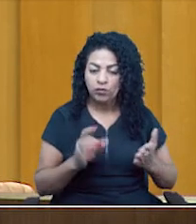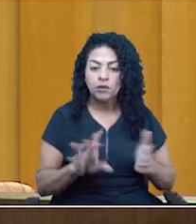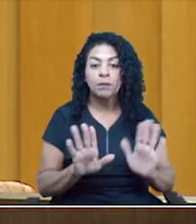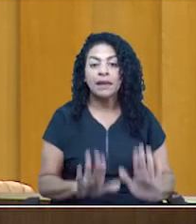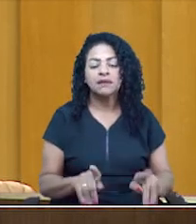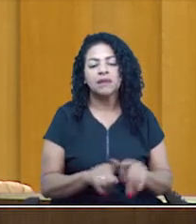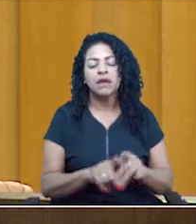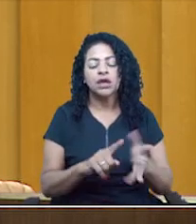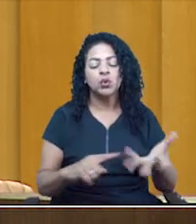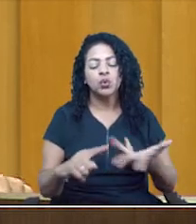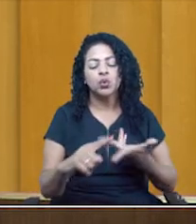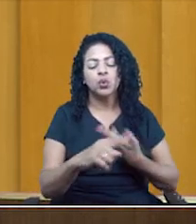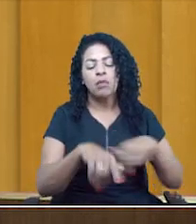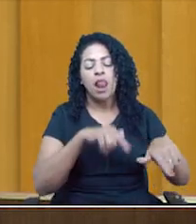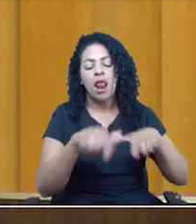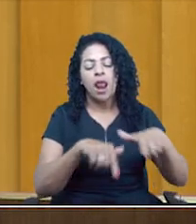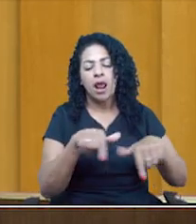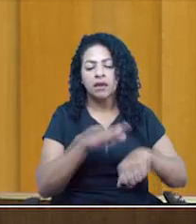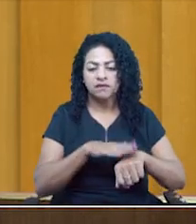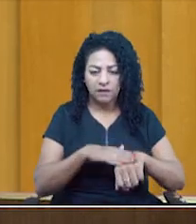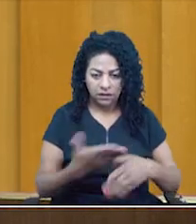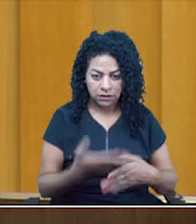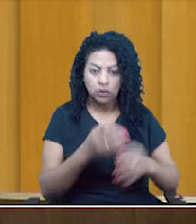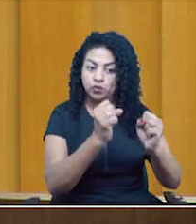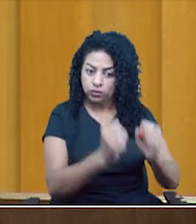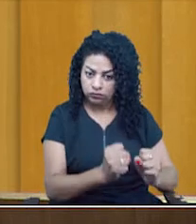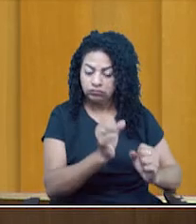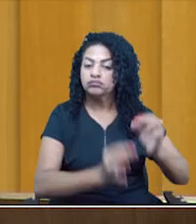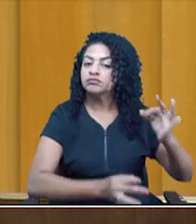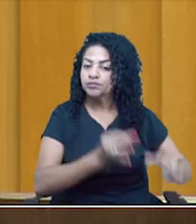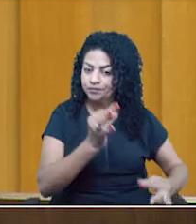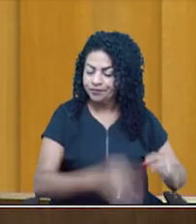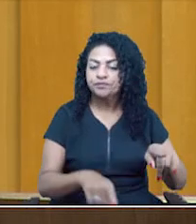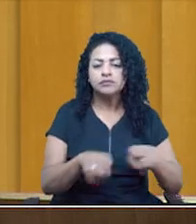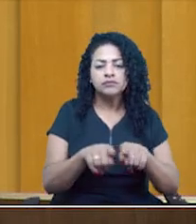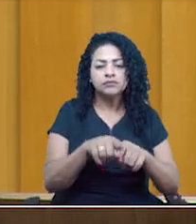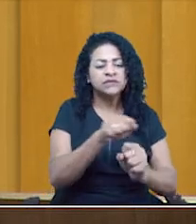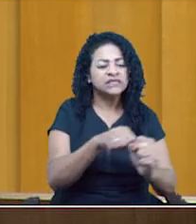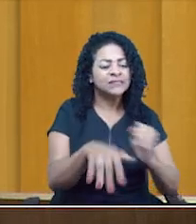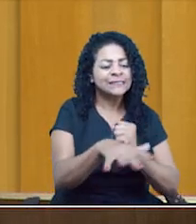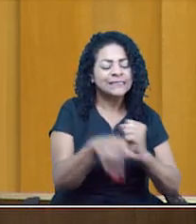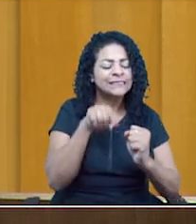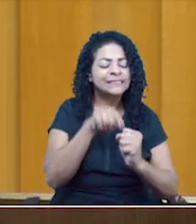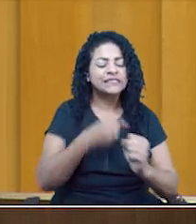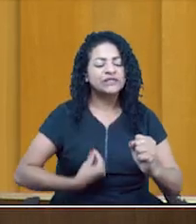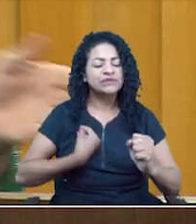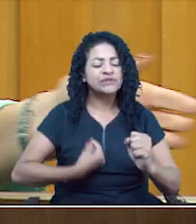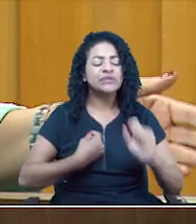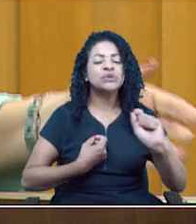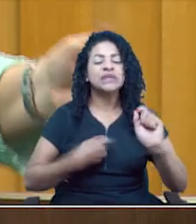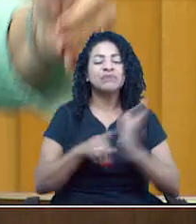exercida pelo Poder Judiciário, né? A sociedade, por outro lado, vive uma grande transformação em termos de comunicação.